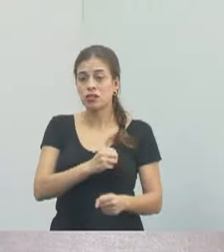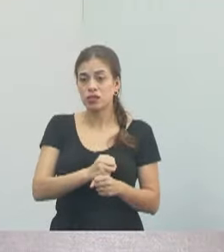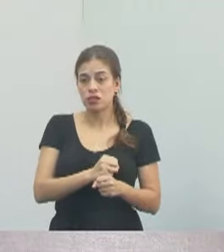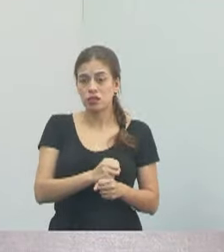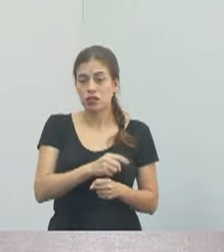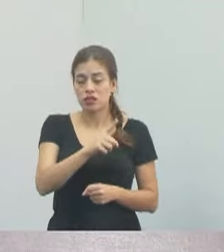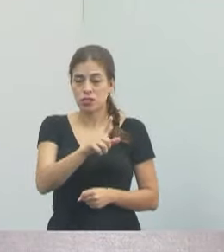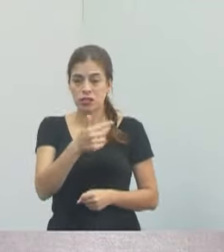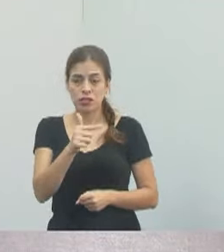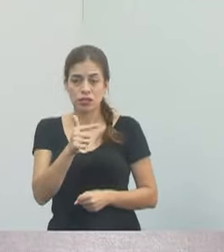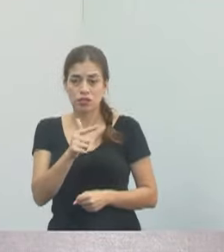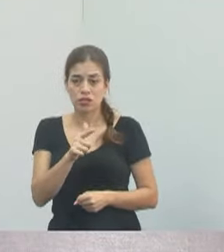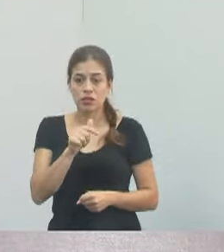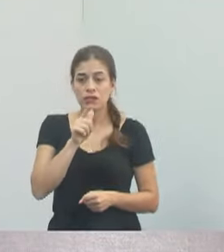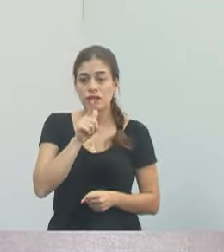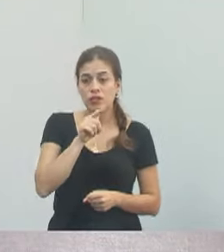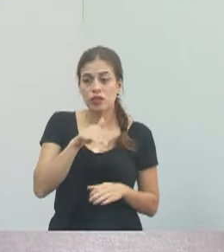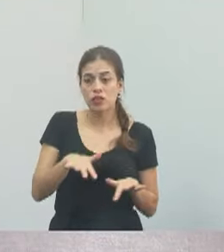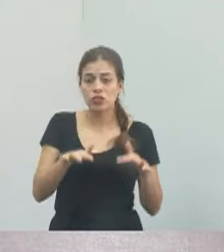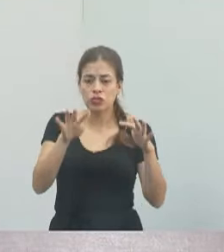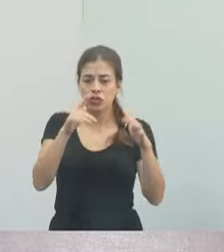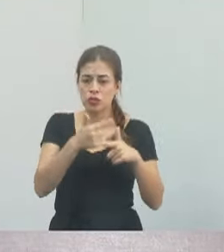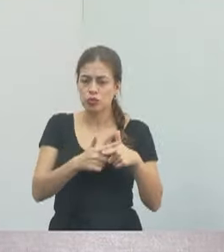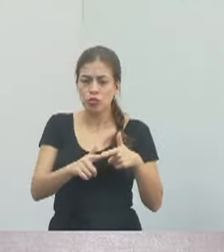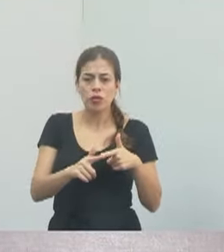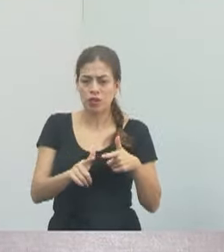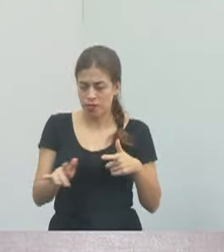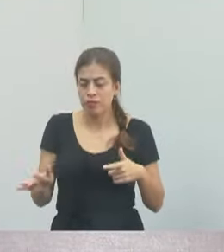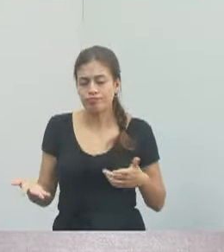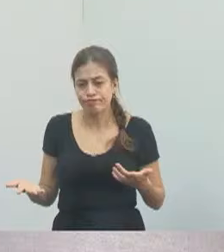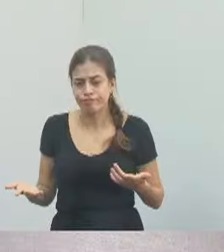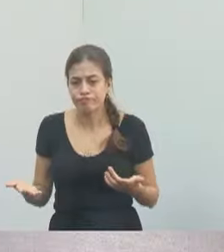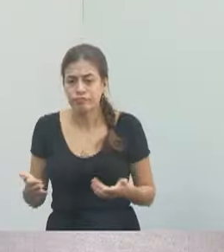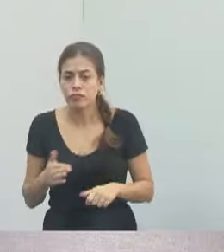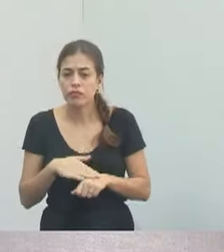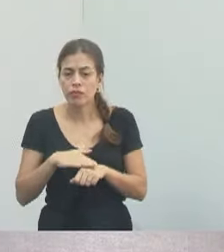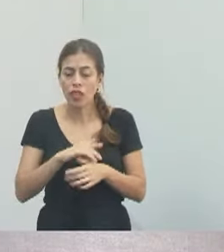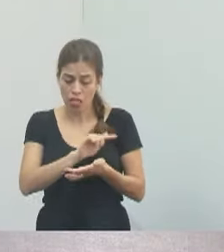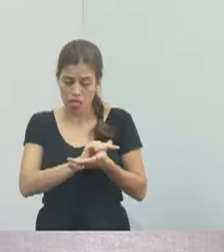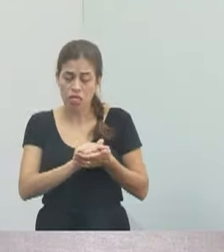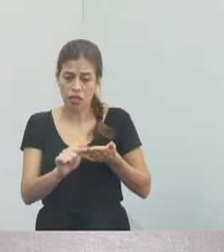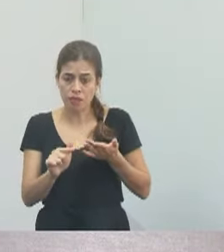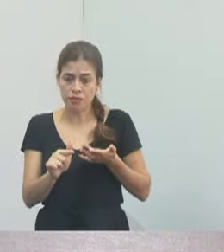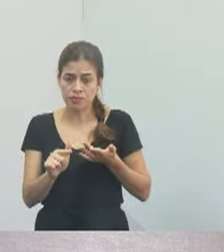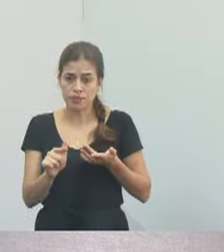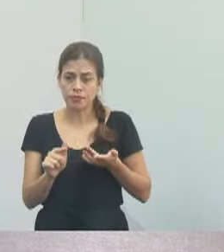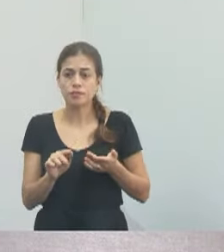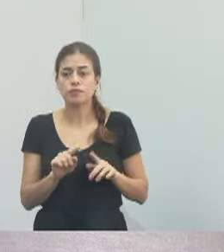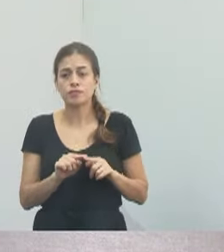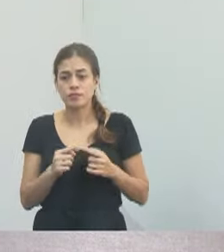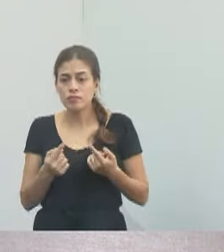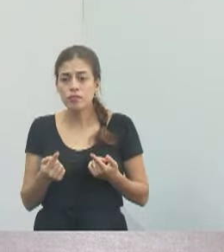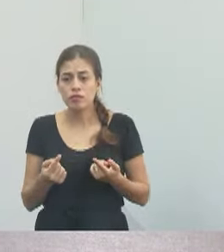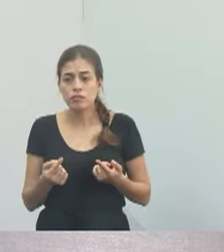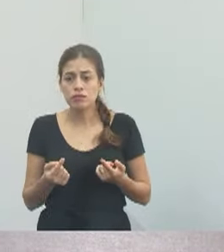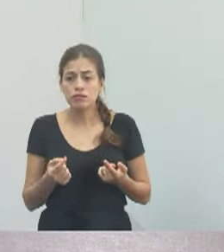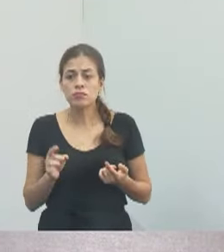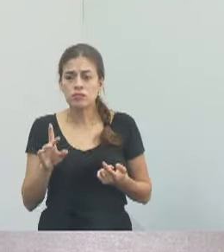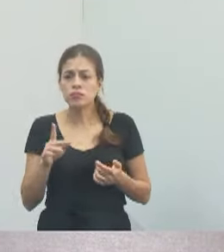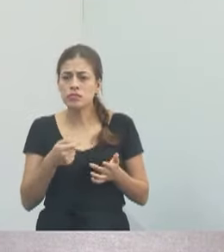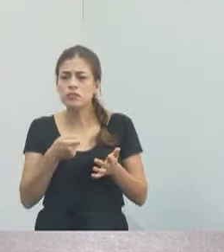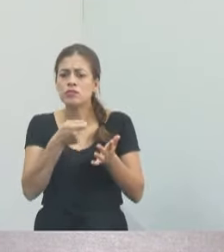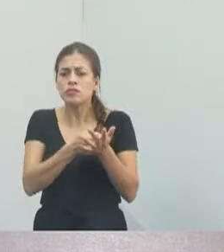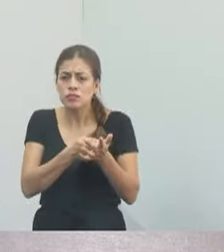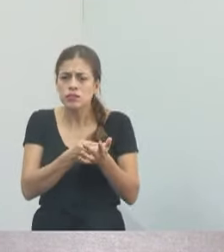não tivemos problema com enchente então Alin tá fazendo sim uma uma limpeza mas eh só para